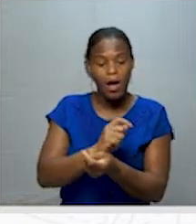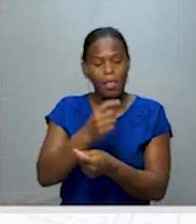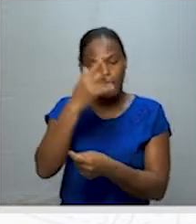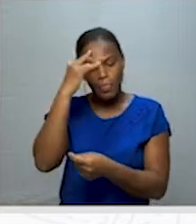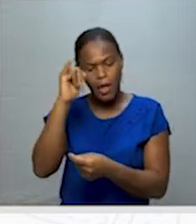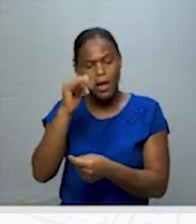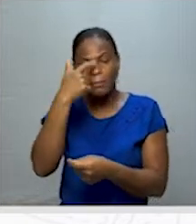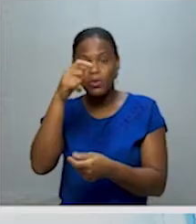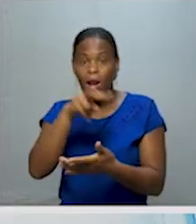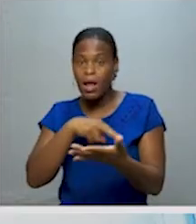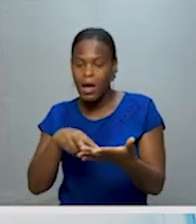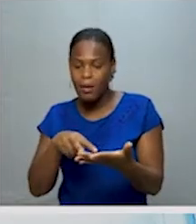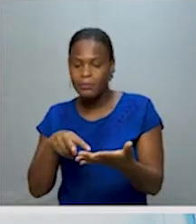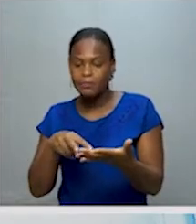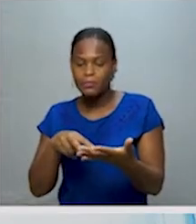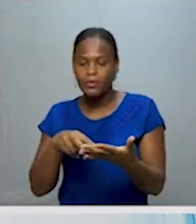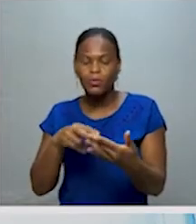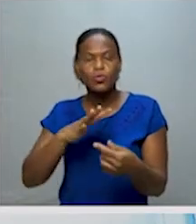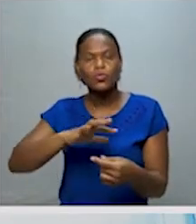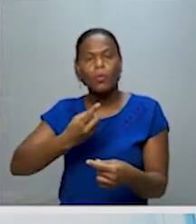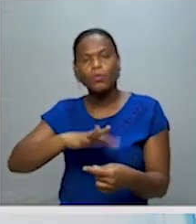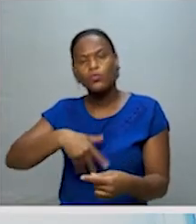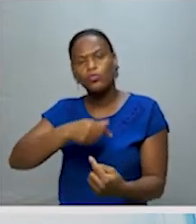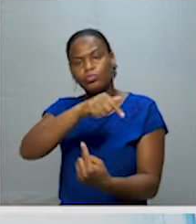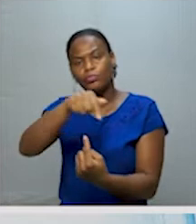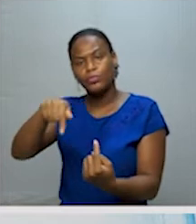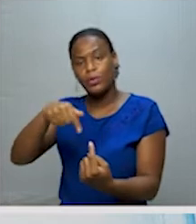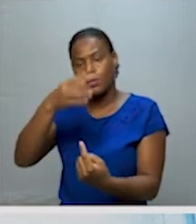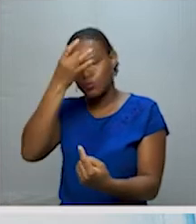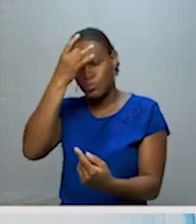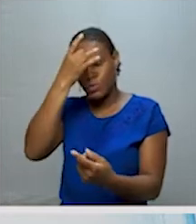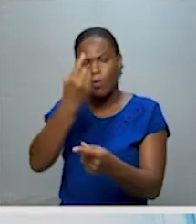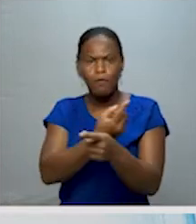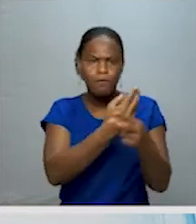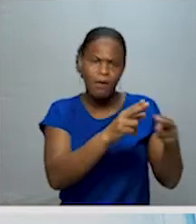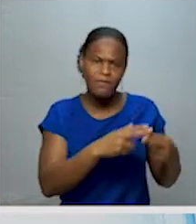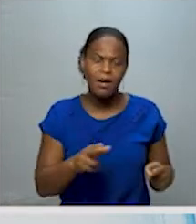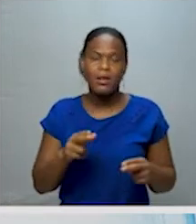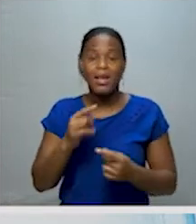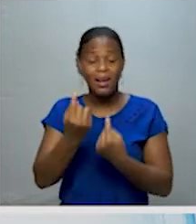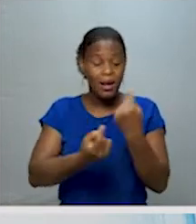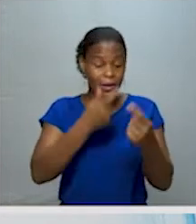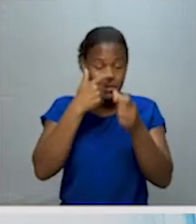rodeia. Temos muitas coisas que nos rodeiam e temos várias opiniões, cada qual